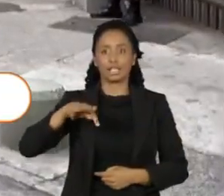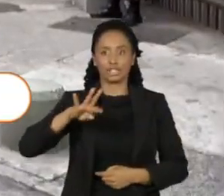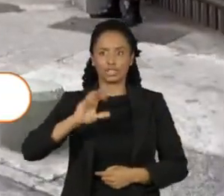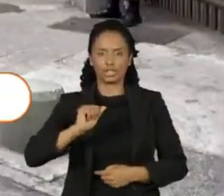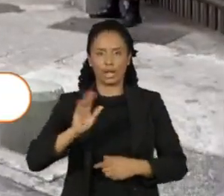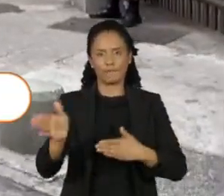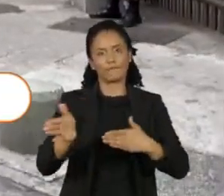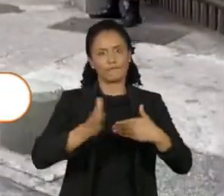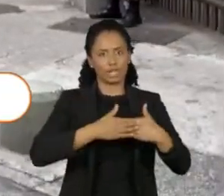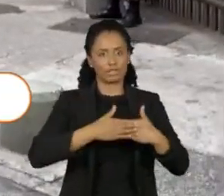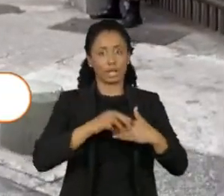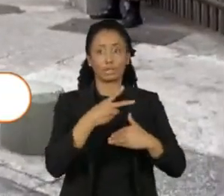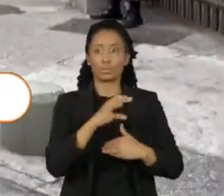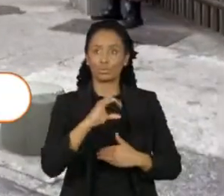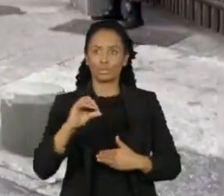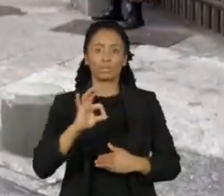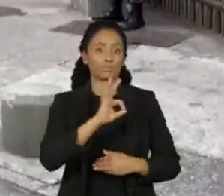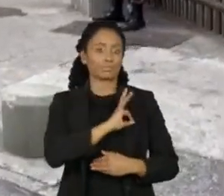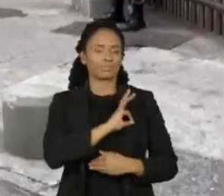vão fazer a segurança do evento